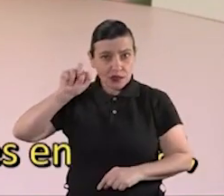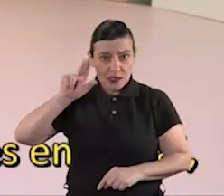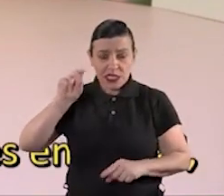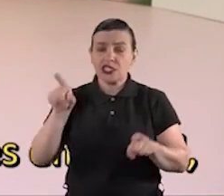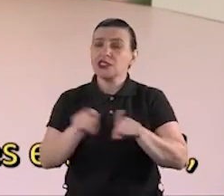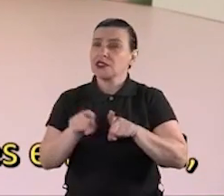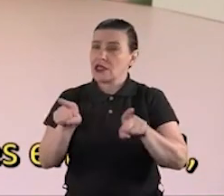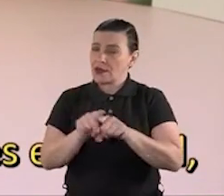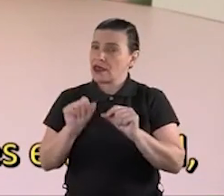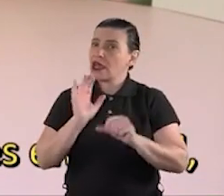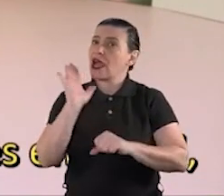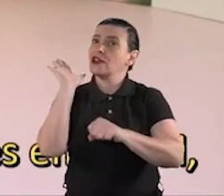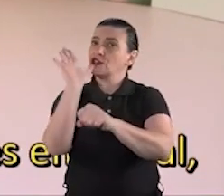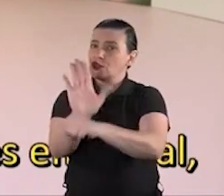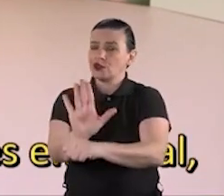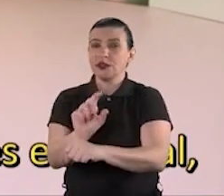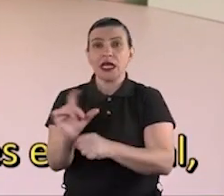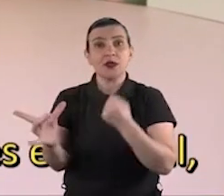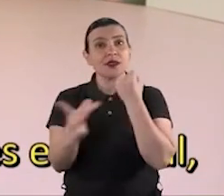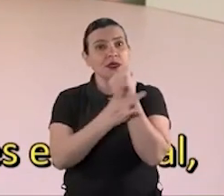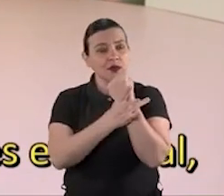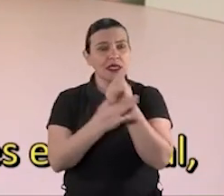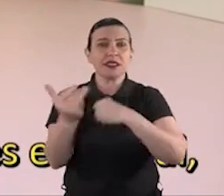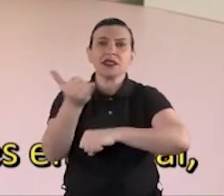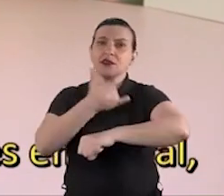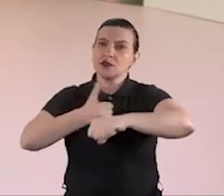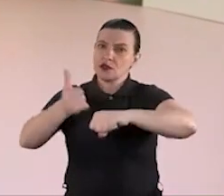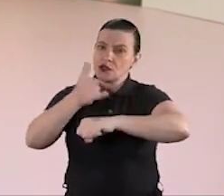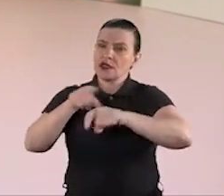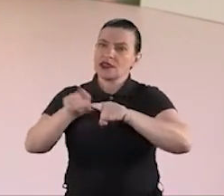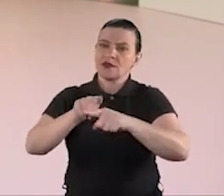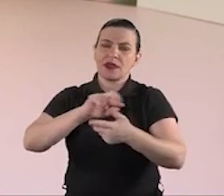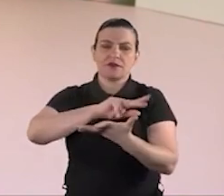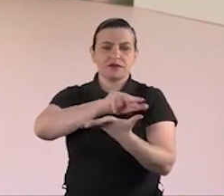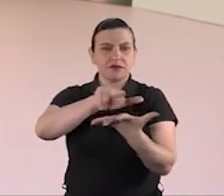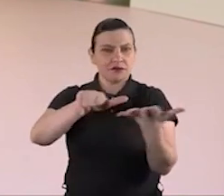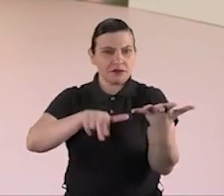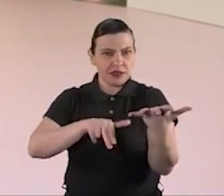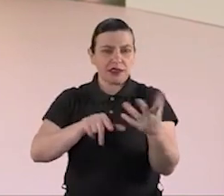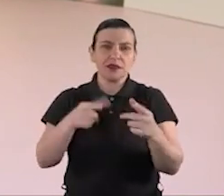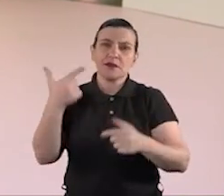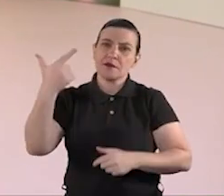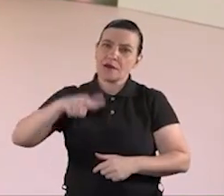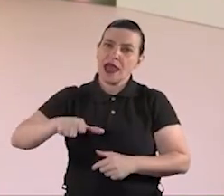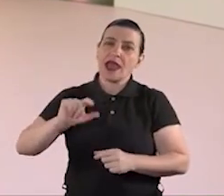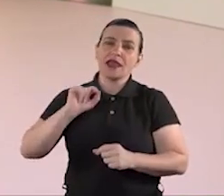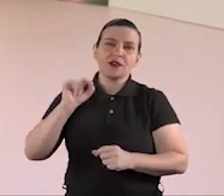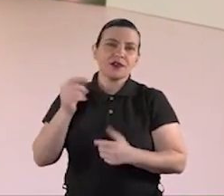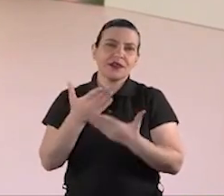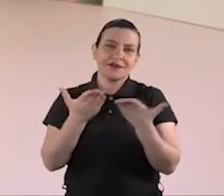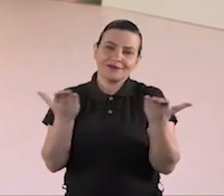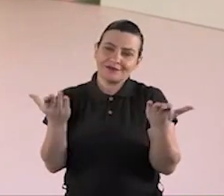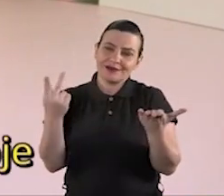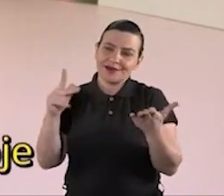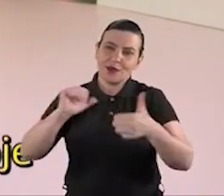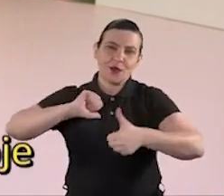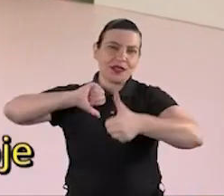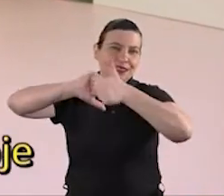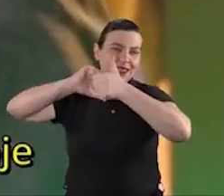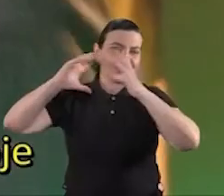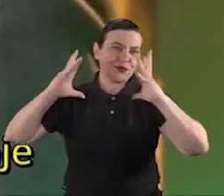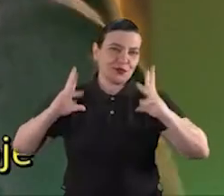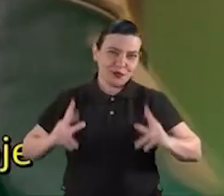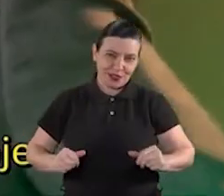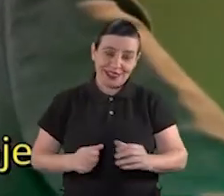de também se presta para a segurança dos óleos essenciais e dos mixes em geral além da natureza Óbvio de sua qualidade